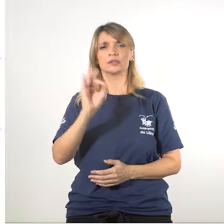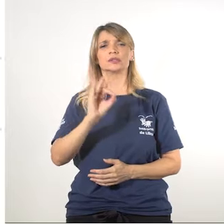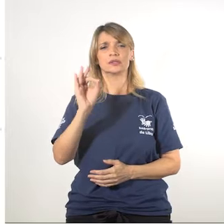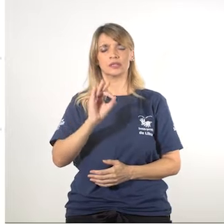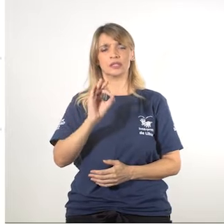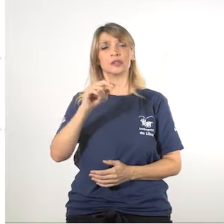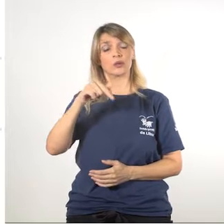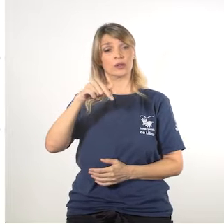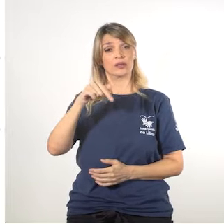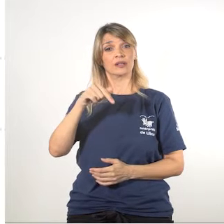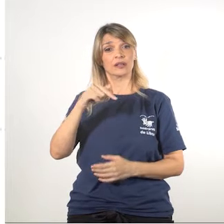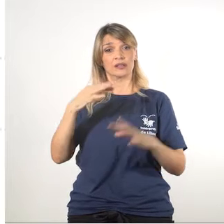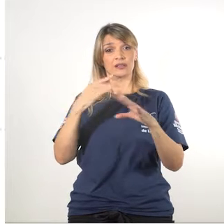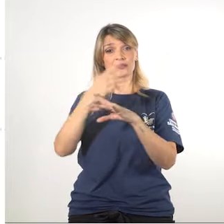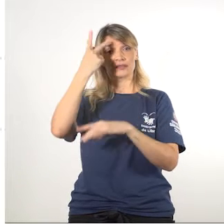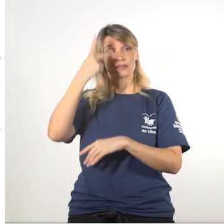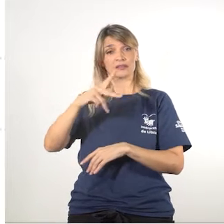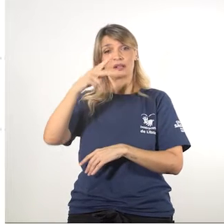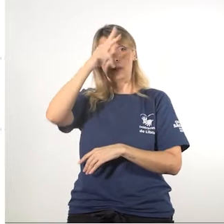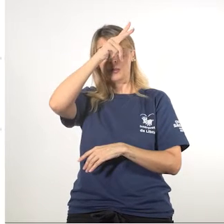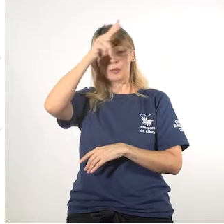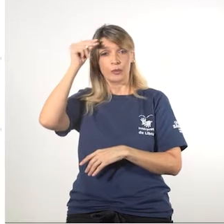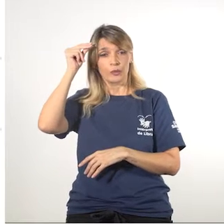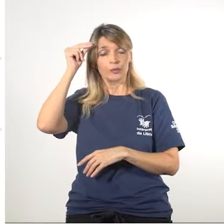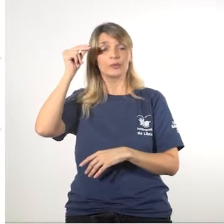na capital do sistema público municipal,